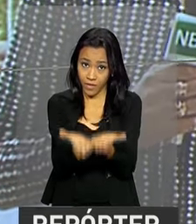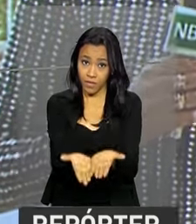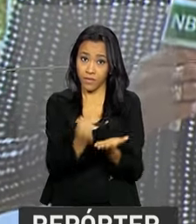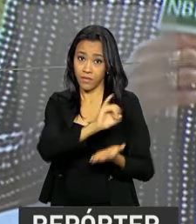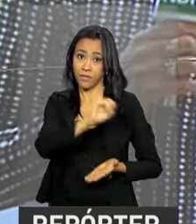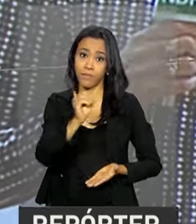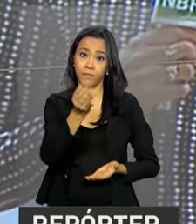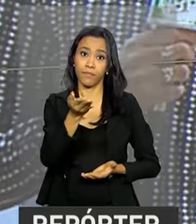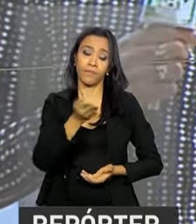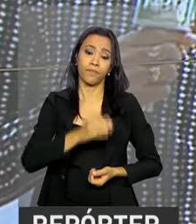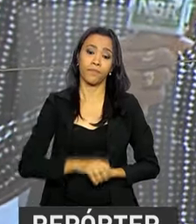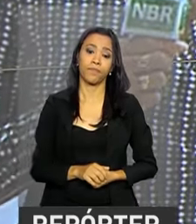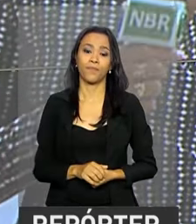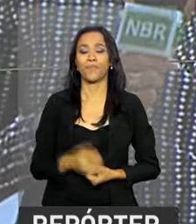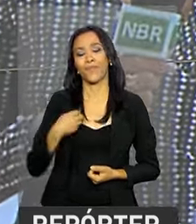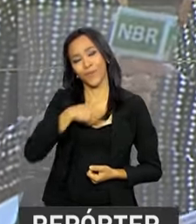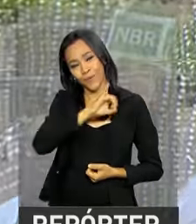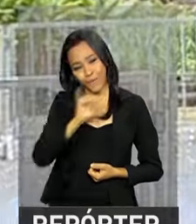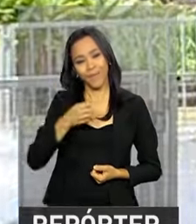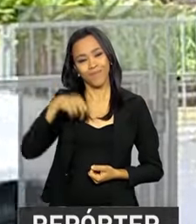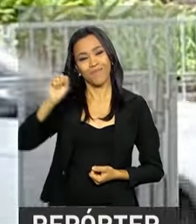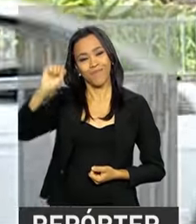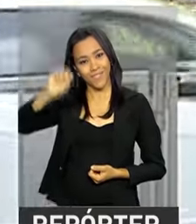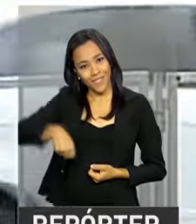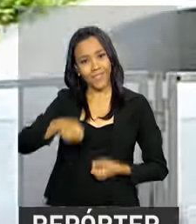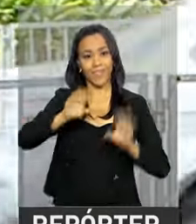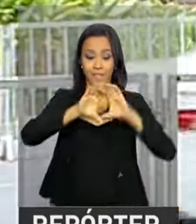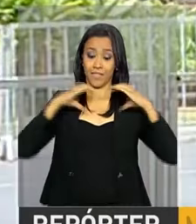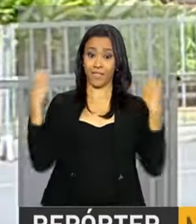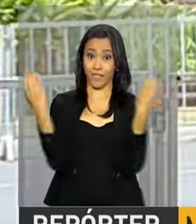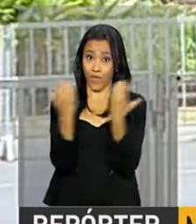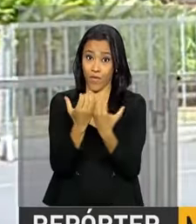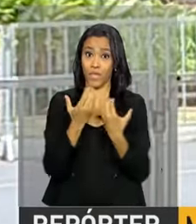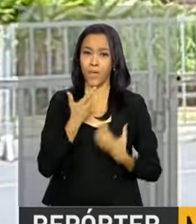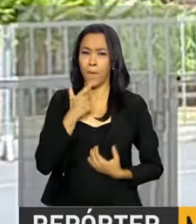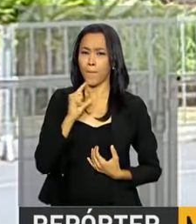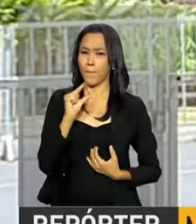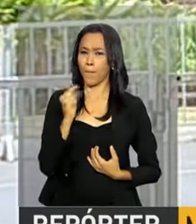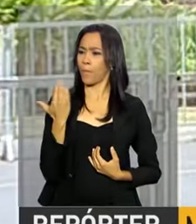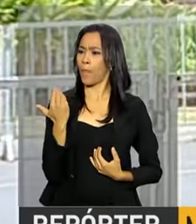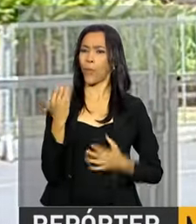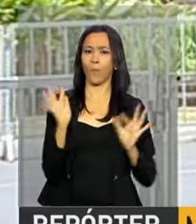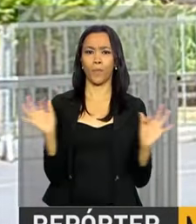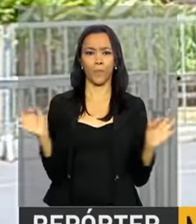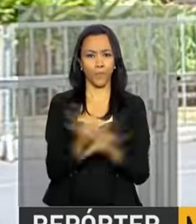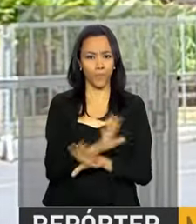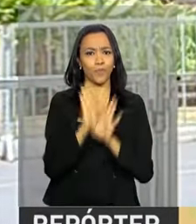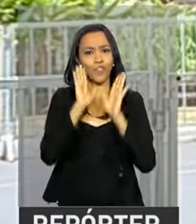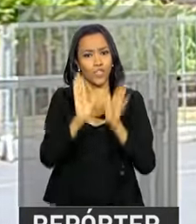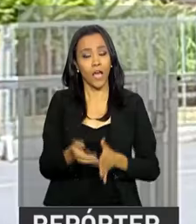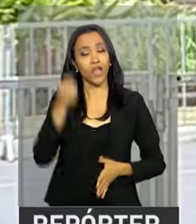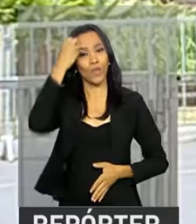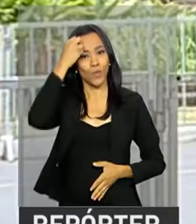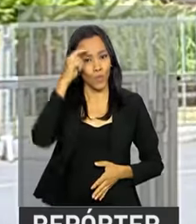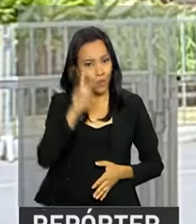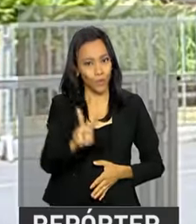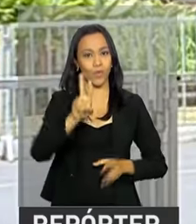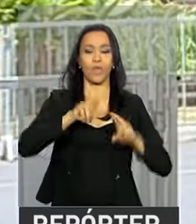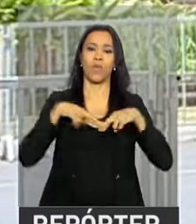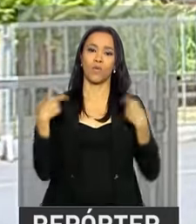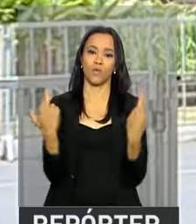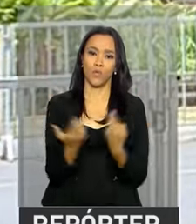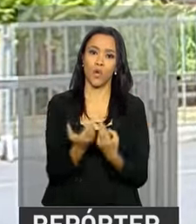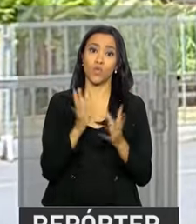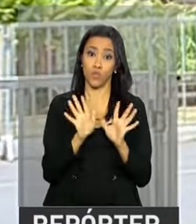Mara Oi Renata é isso mesmo a cerimônia terminou agora a pouco Foram dois dias de reuniões